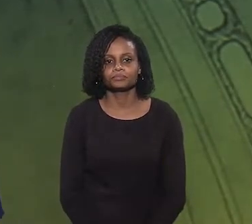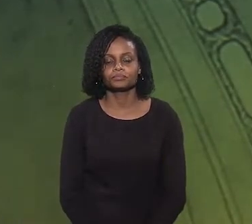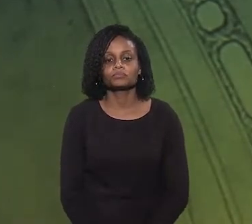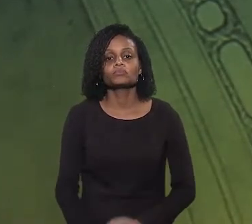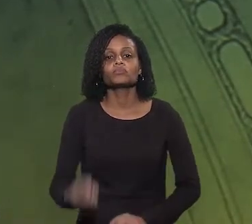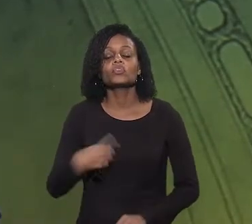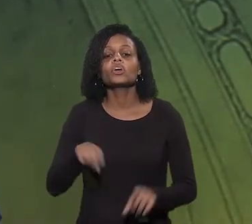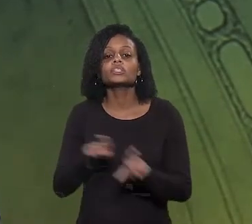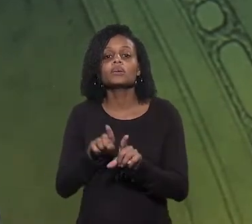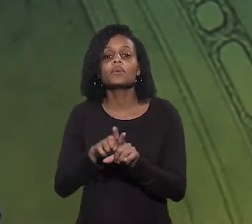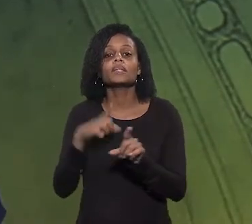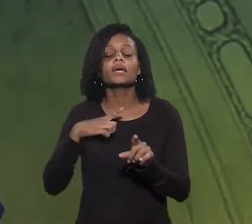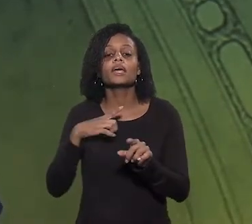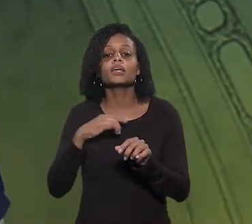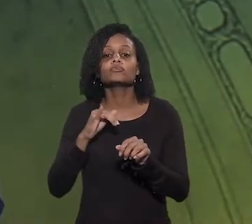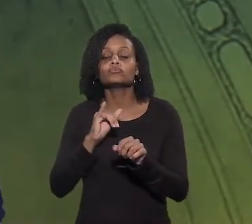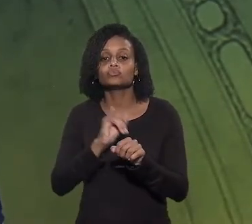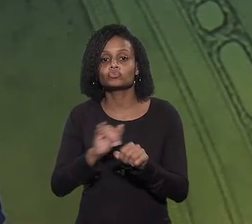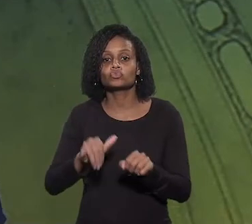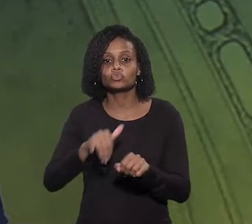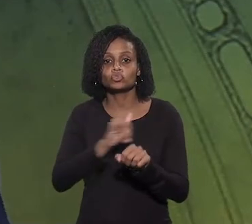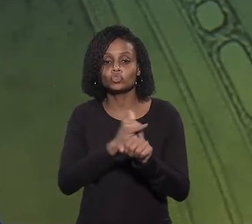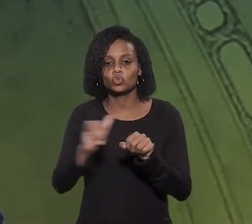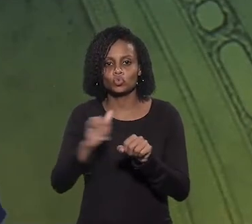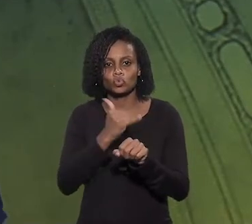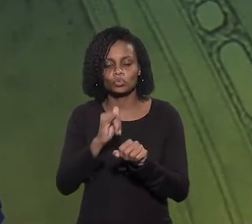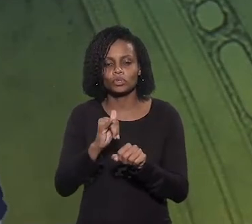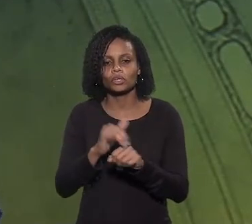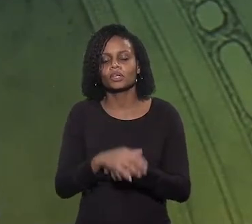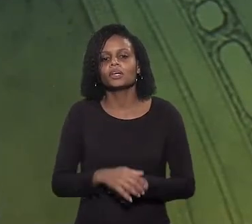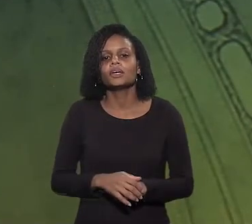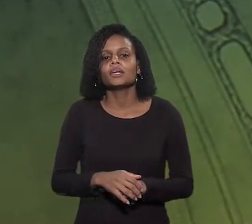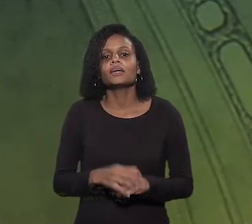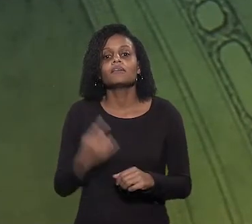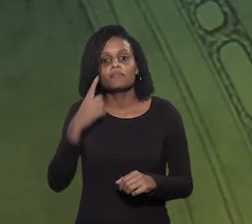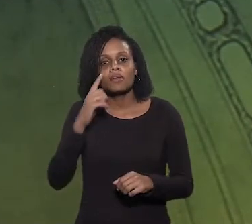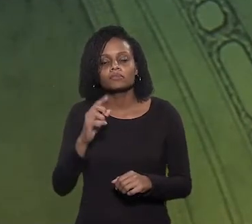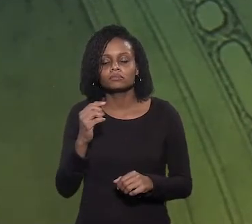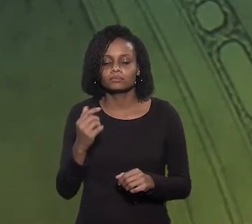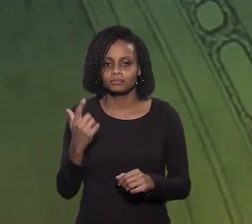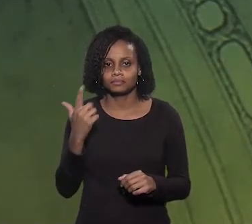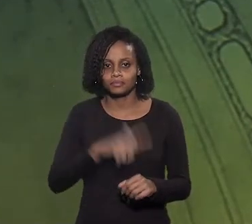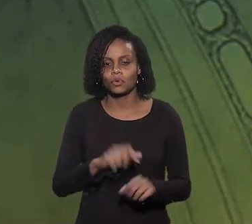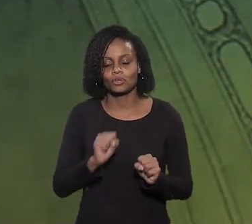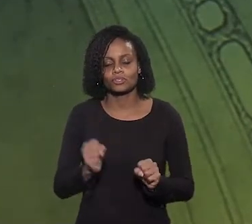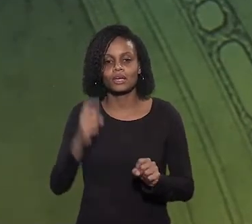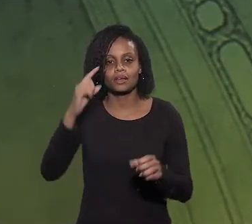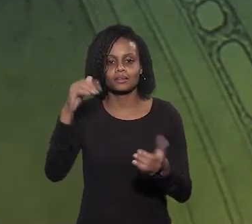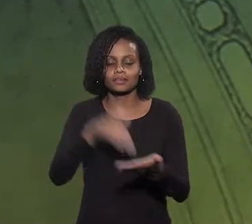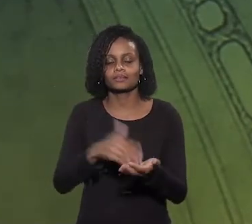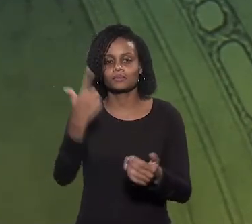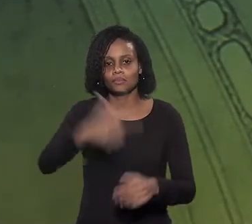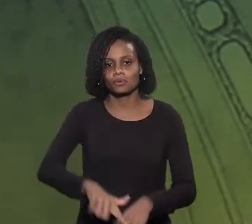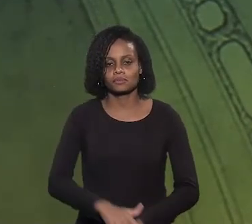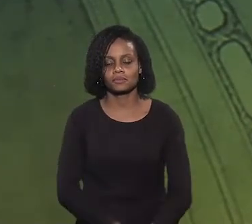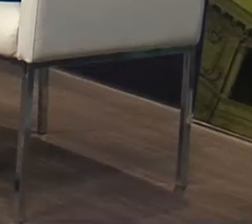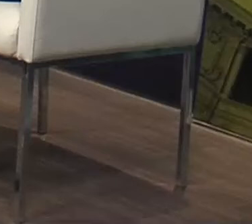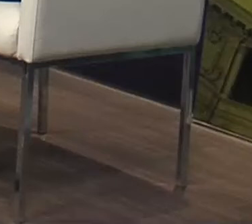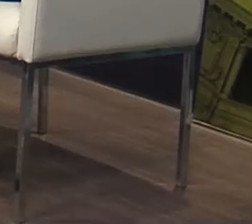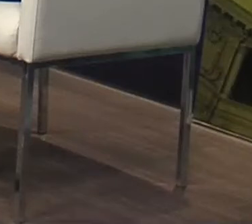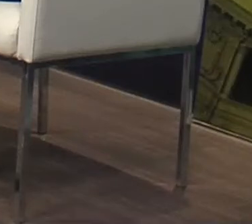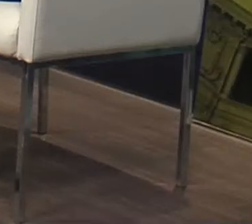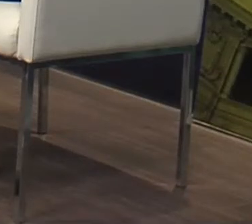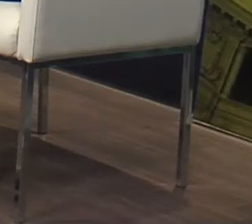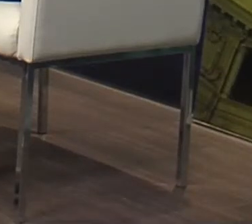www.alerj.rj.gov.br. Nós também estamos no YouTube. Entre na nossa página e acesse o conteúdo. Até a próxima. TV Alerj, o canal do povo fluminense.